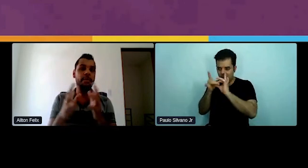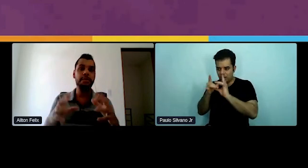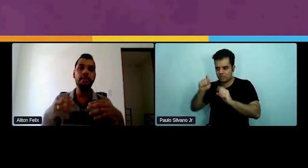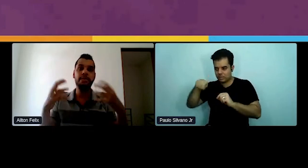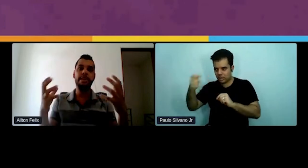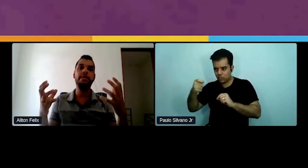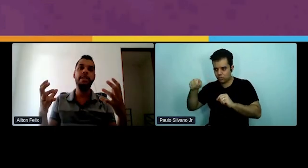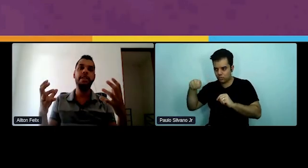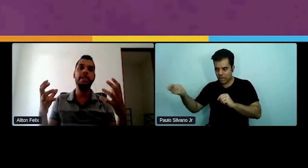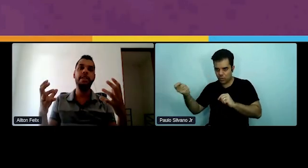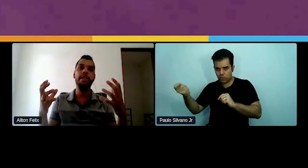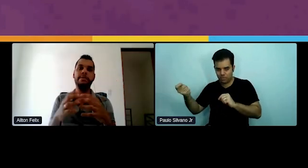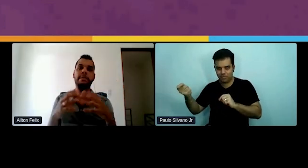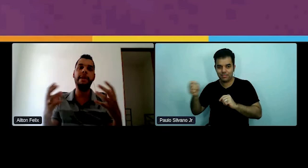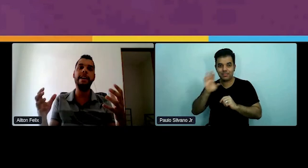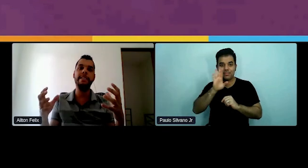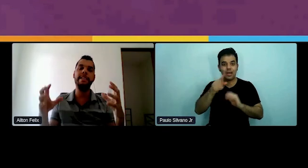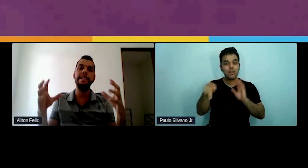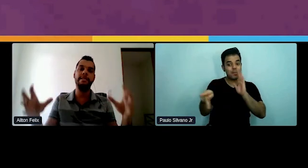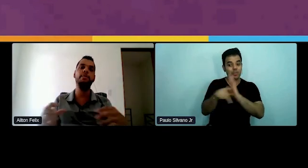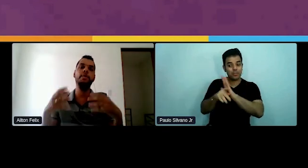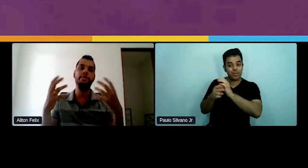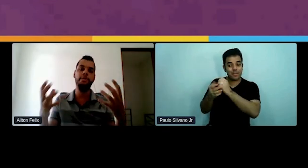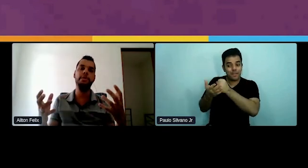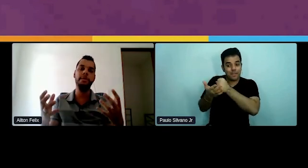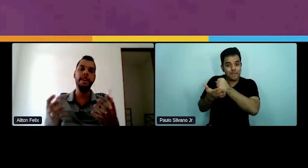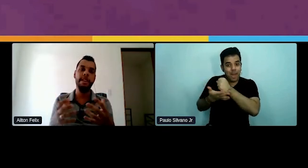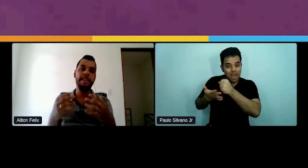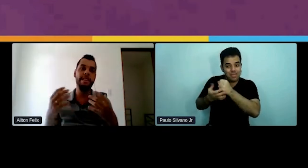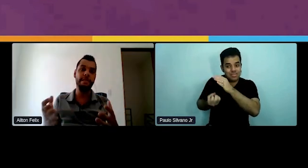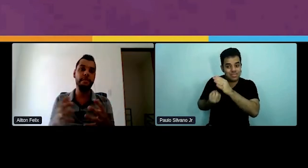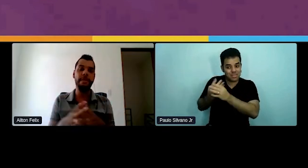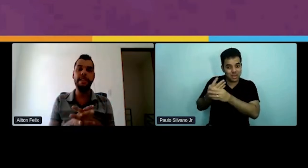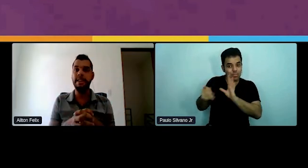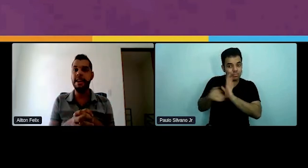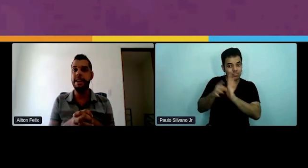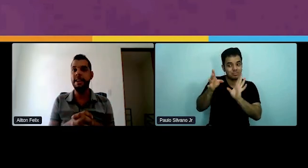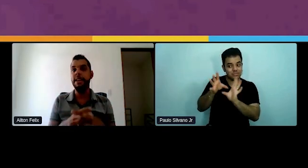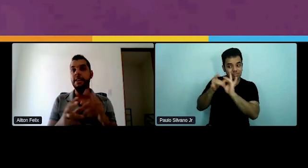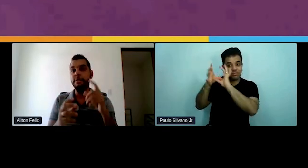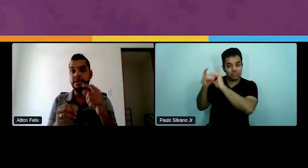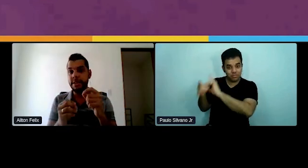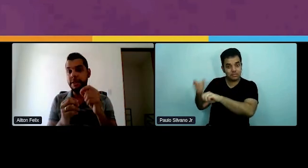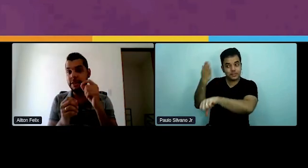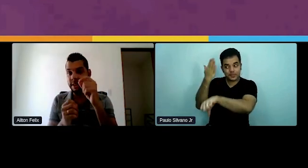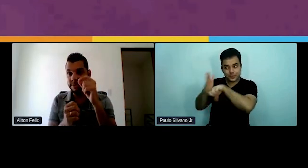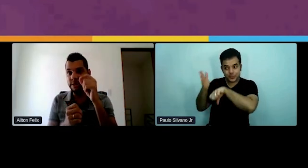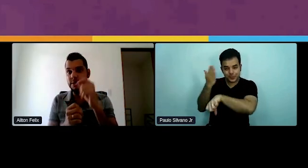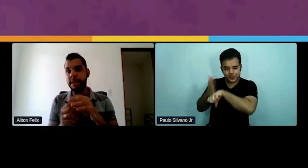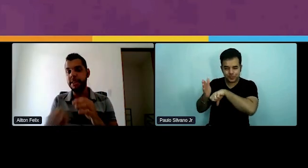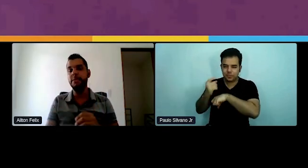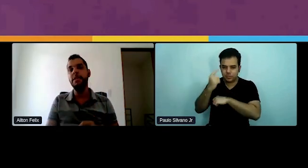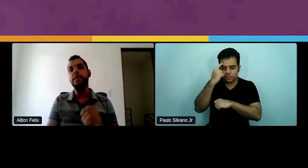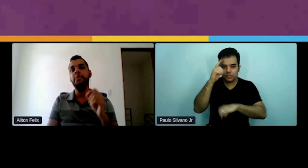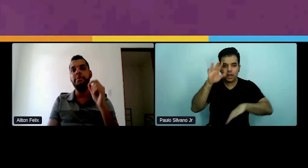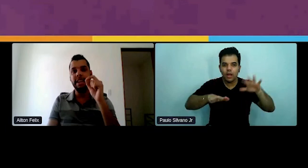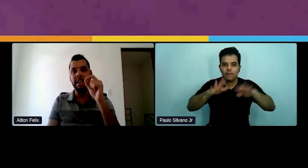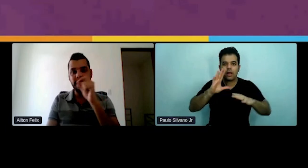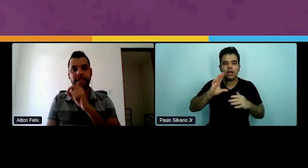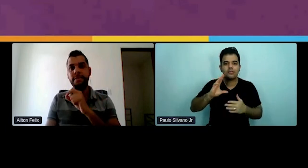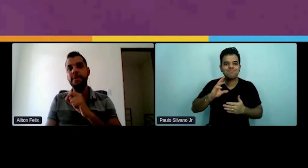na construção dessa sua base, né, desse seu conjunto de exemplo para treinar, você imagina que você cometeu